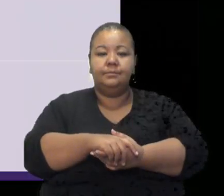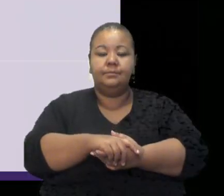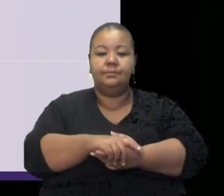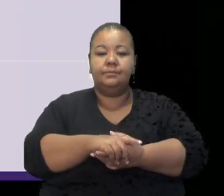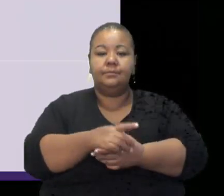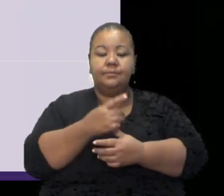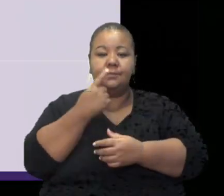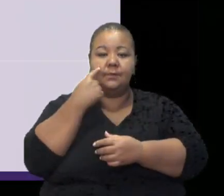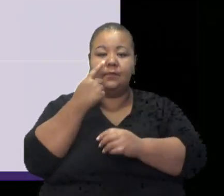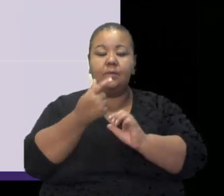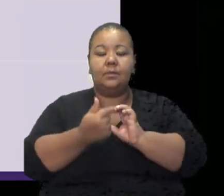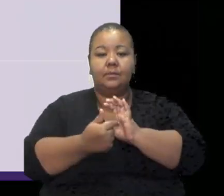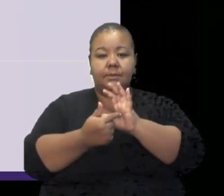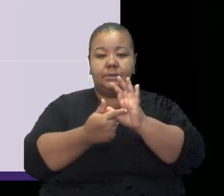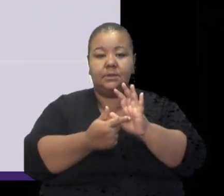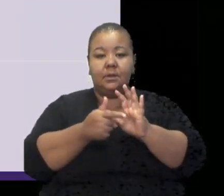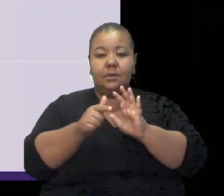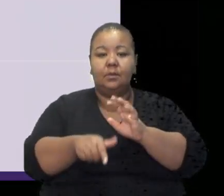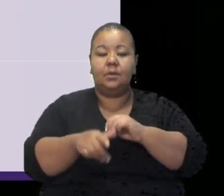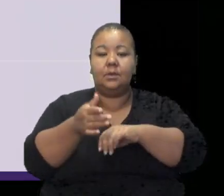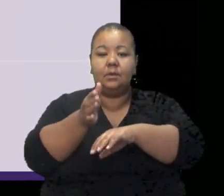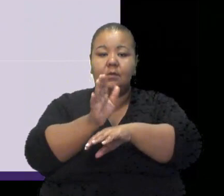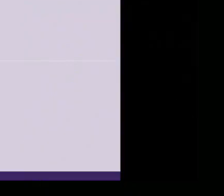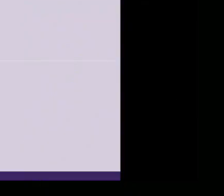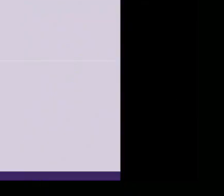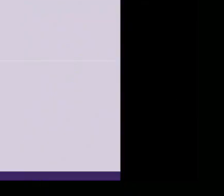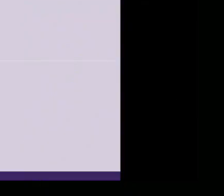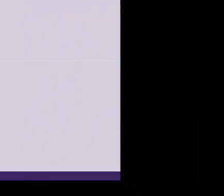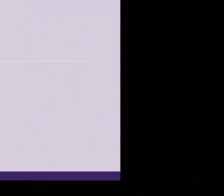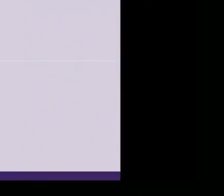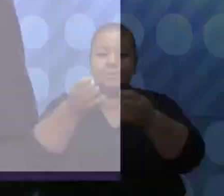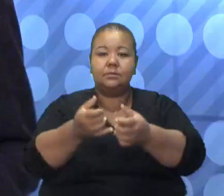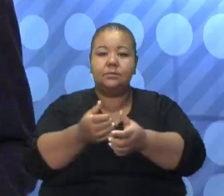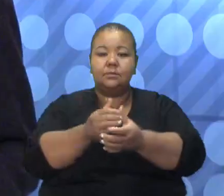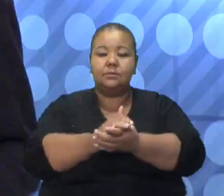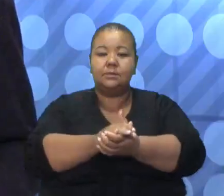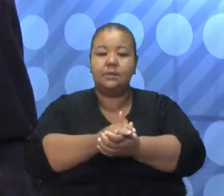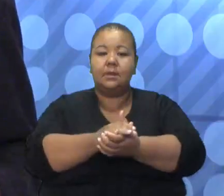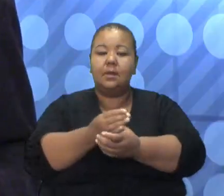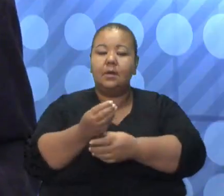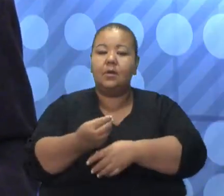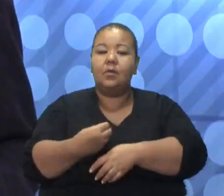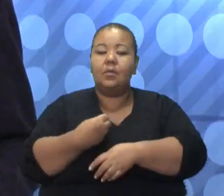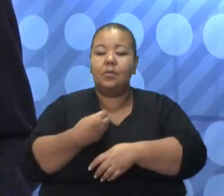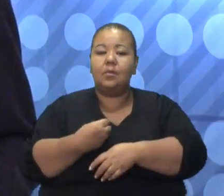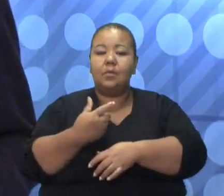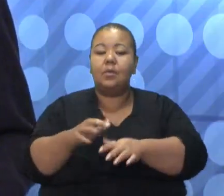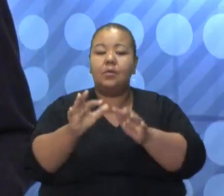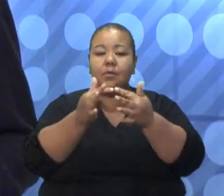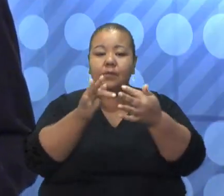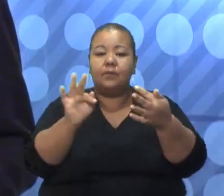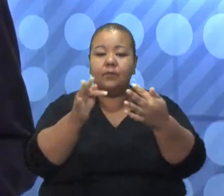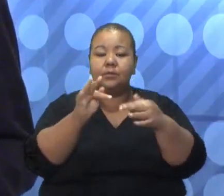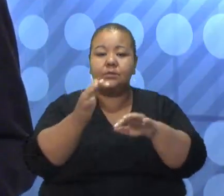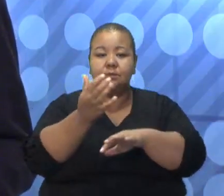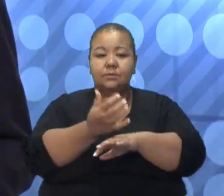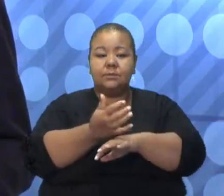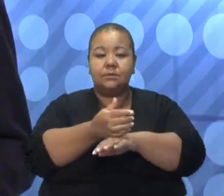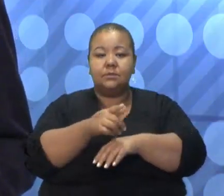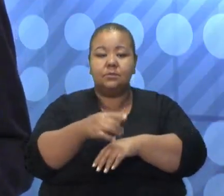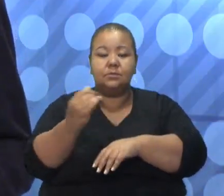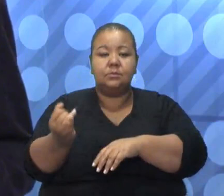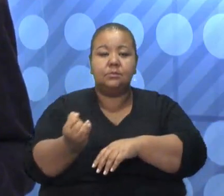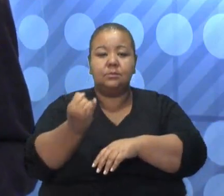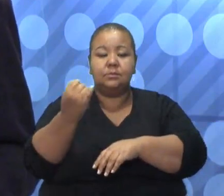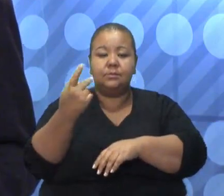Bom, vou apresentar aqui para vocês agora, então, um videozinho que explica como funciona todo o fluxo de materiais e a importância